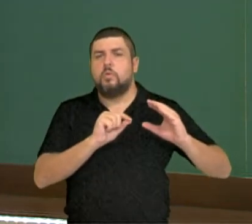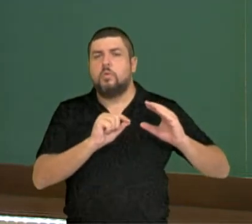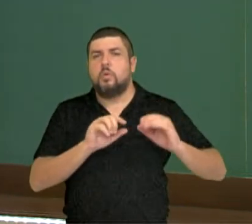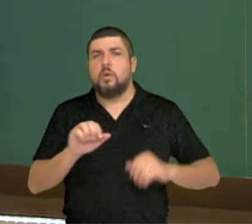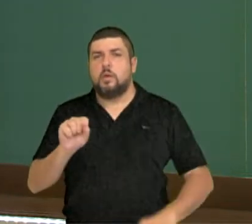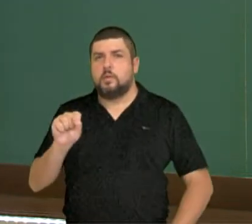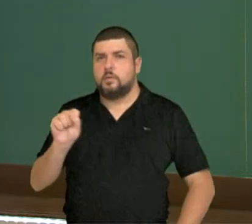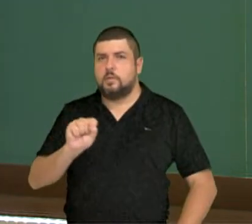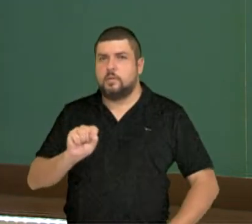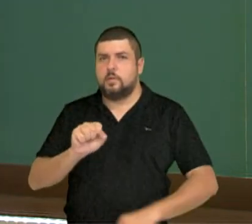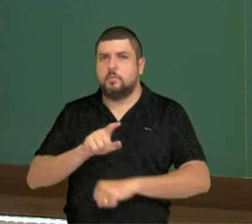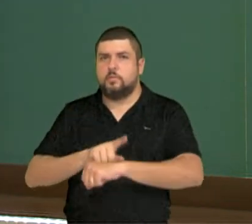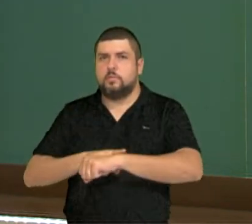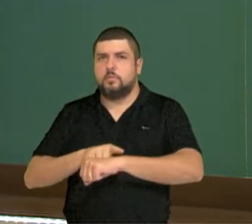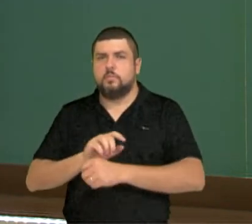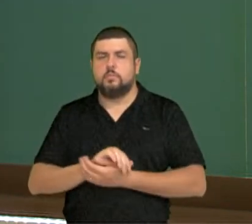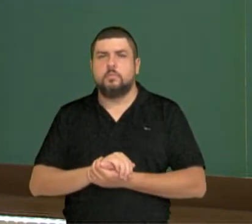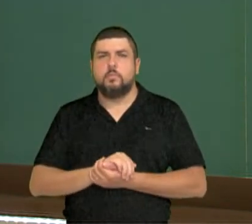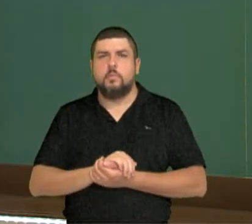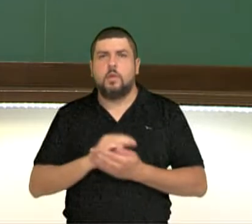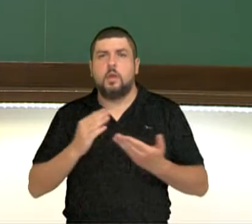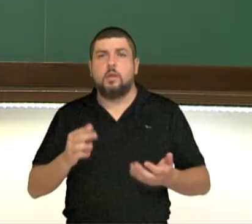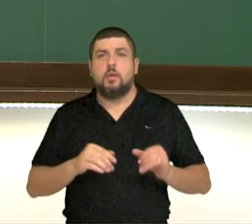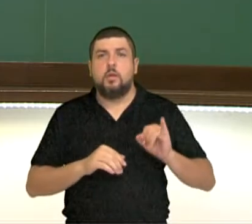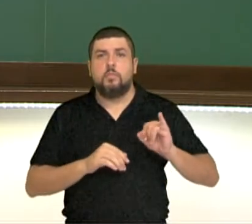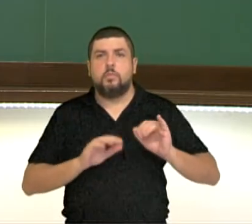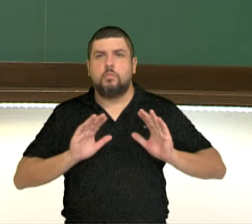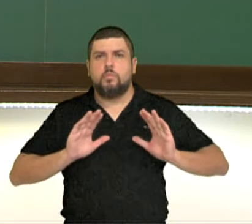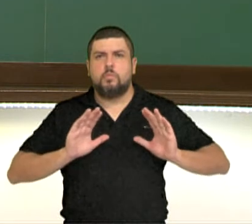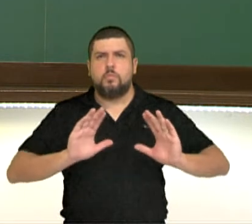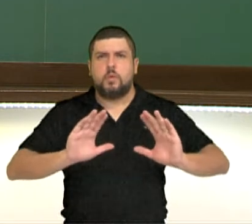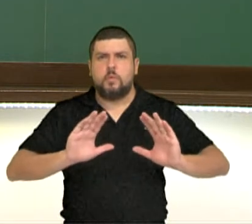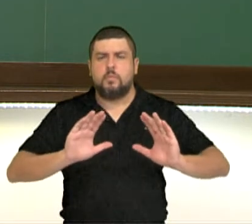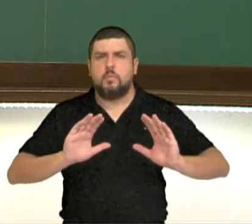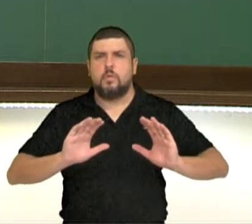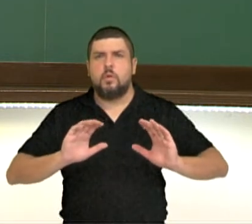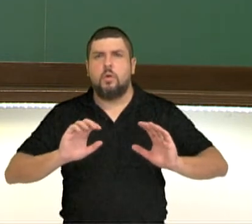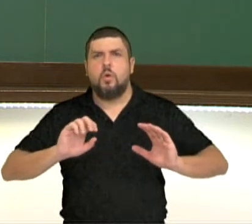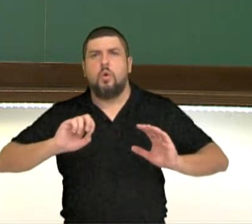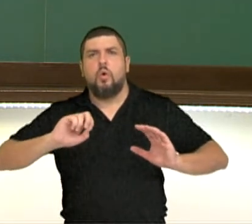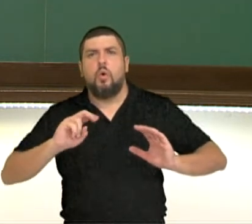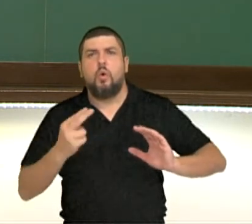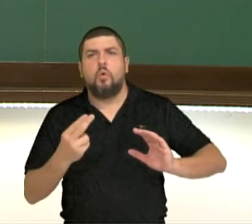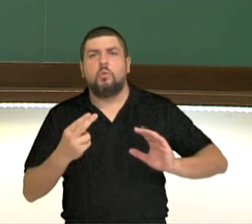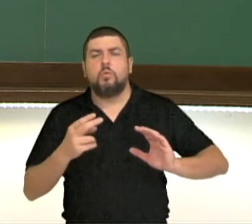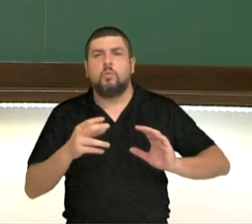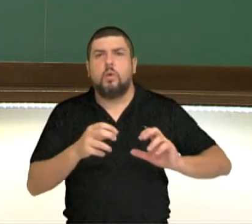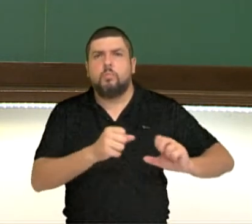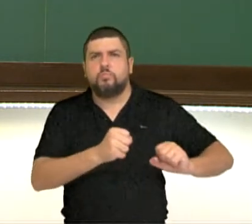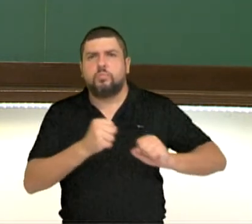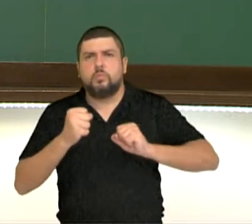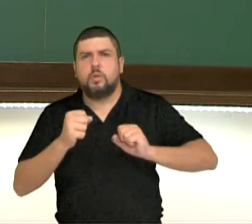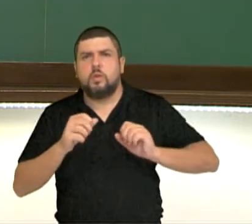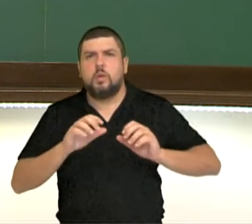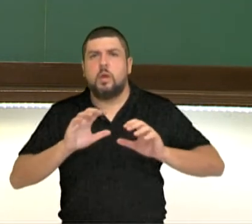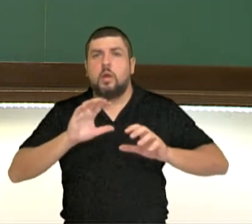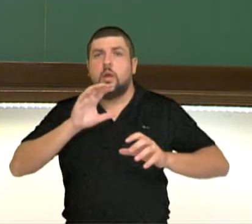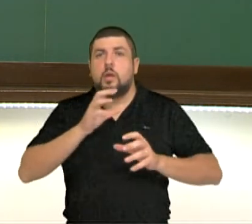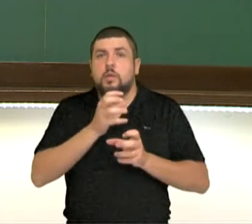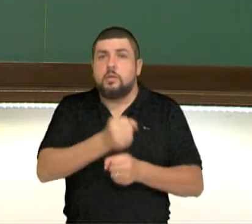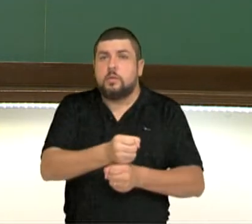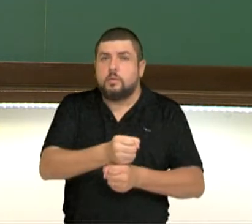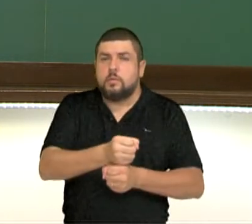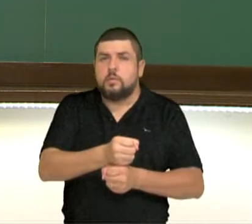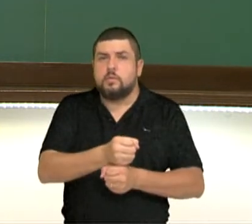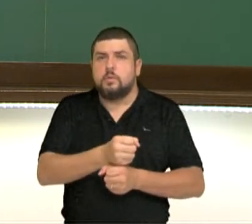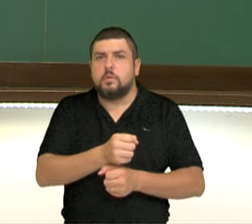Então o impulso, como a gente fala, certo? Aquela coisa de empurrar um objeto, deslocar um objeto, segurar um objeto,